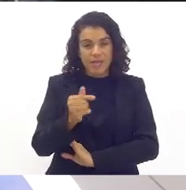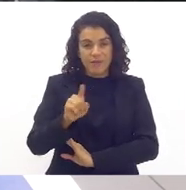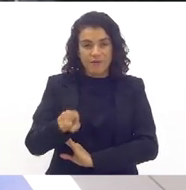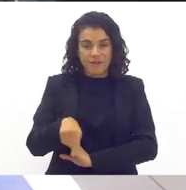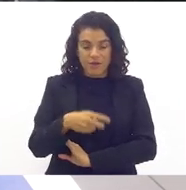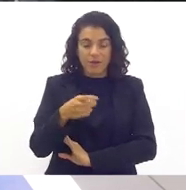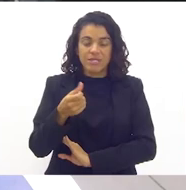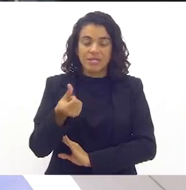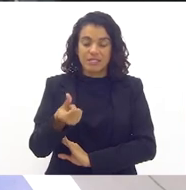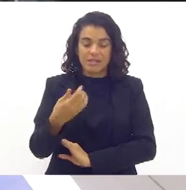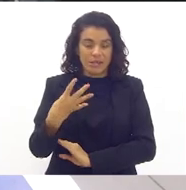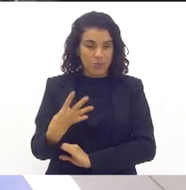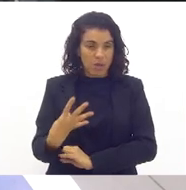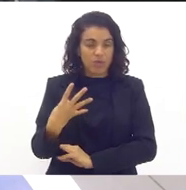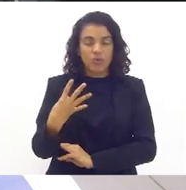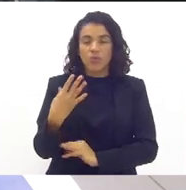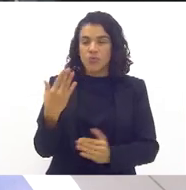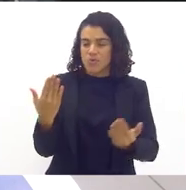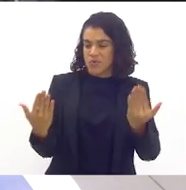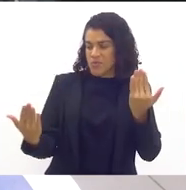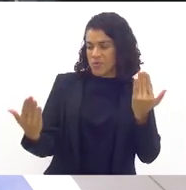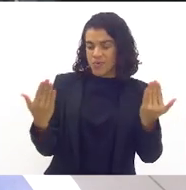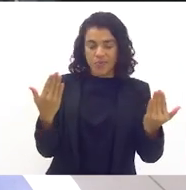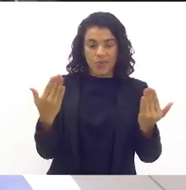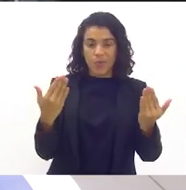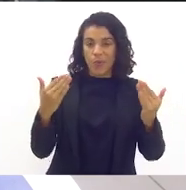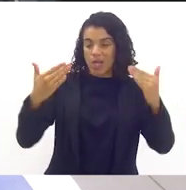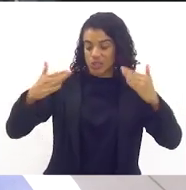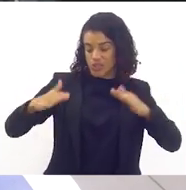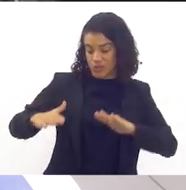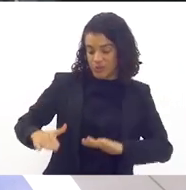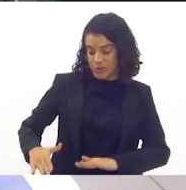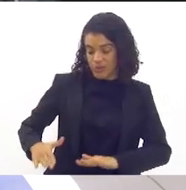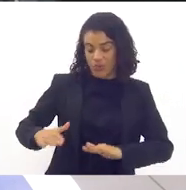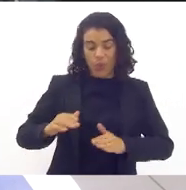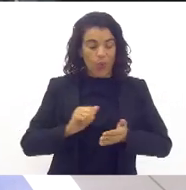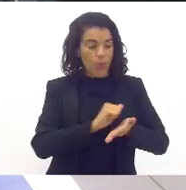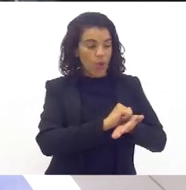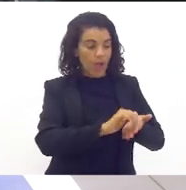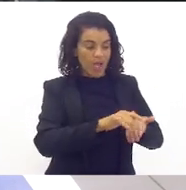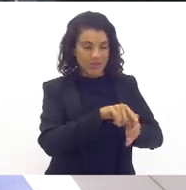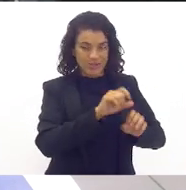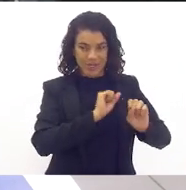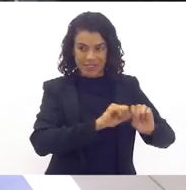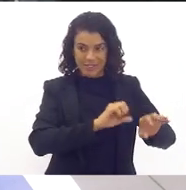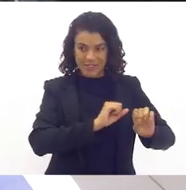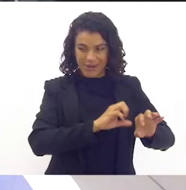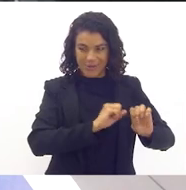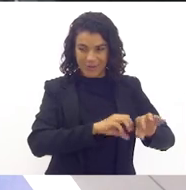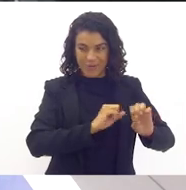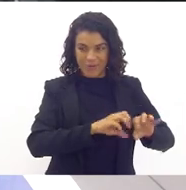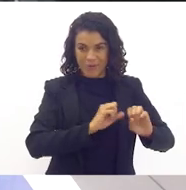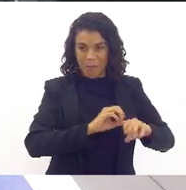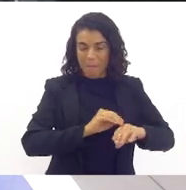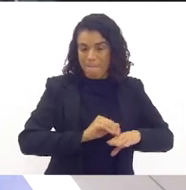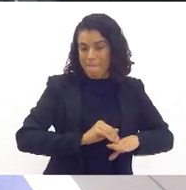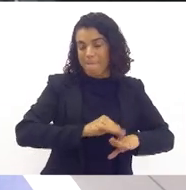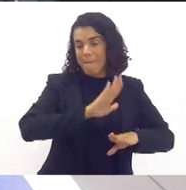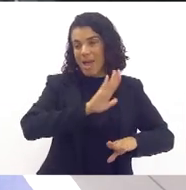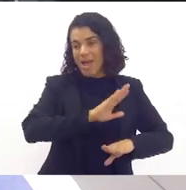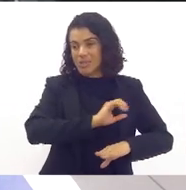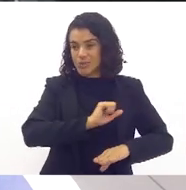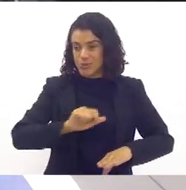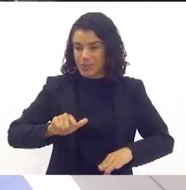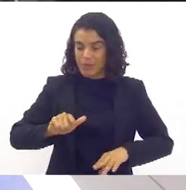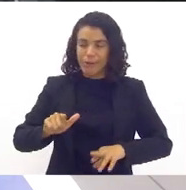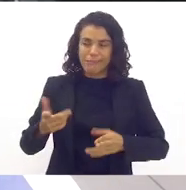1,64%, ou seja, houve uma redução nos gastos com educação muito além do que o esperado, do